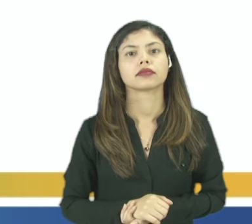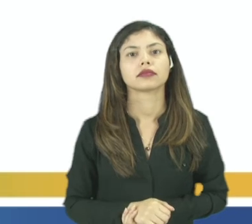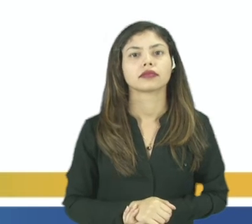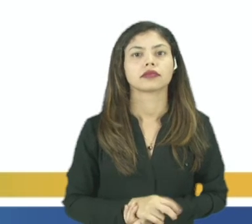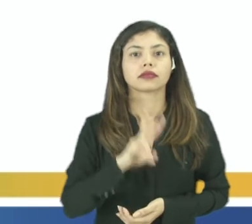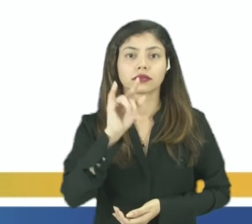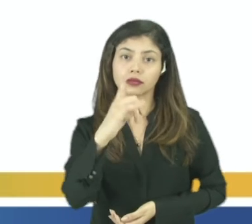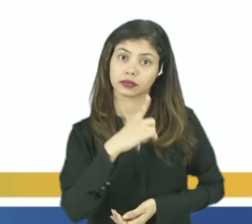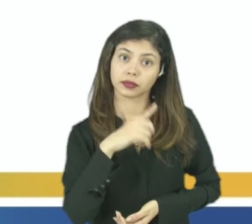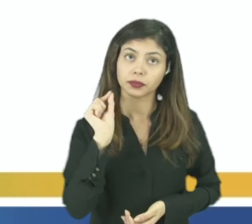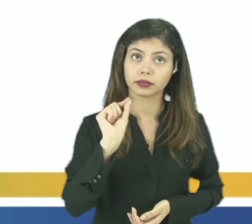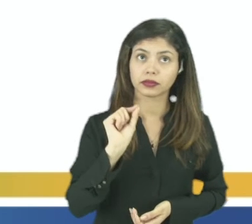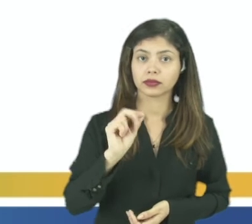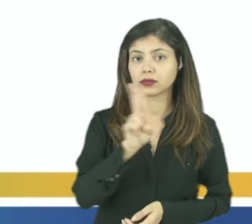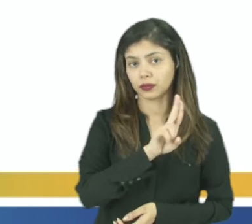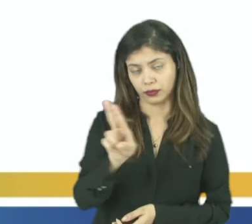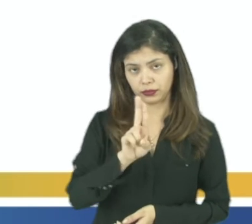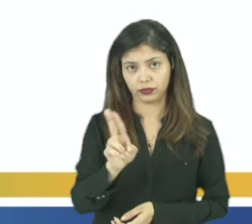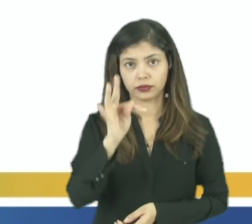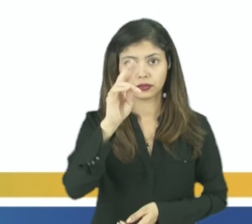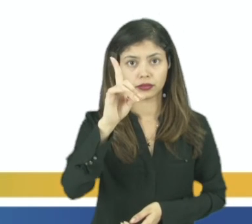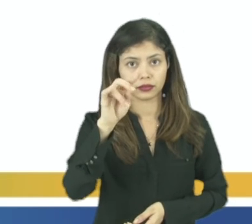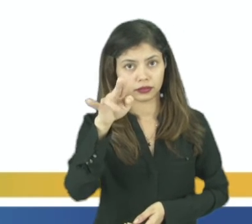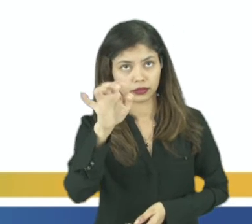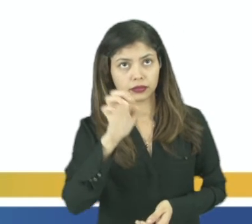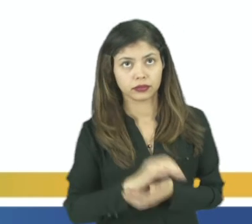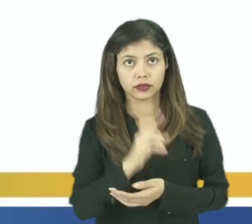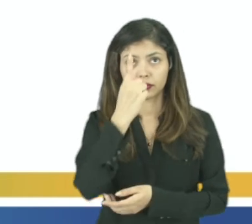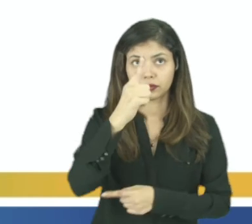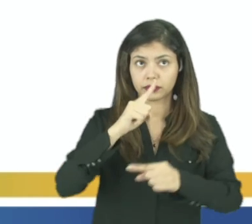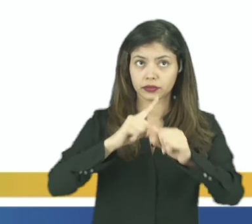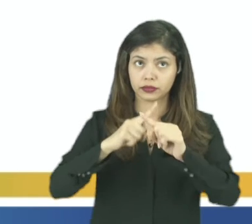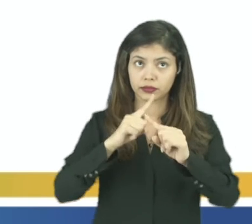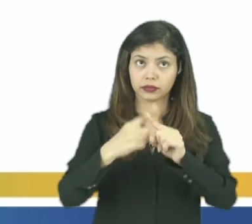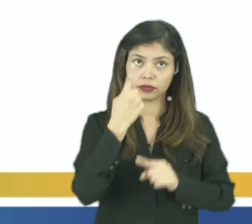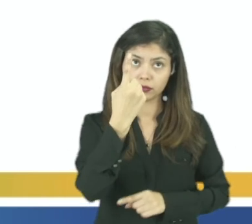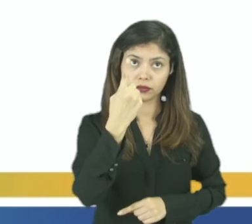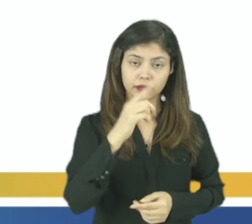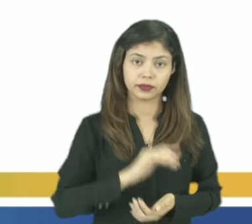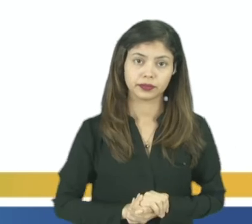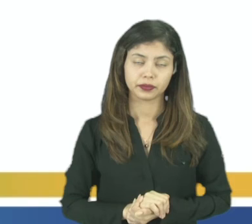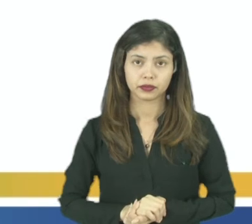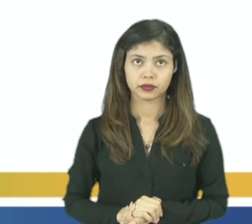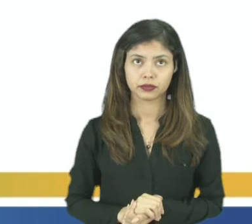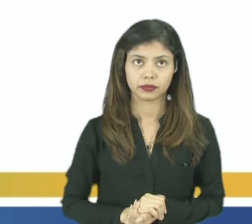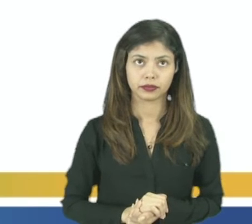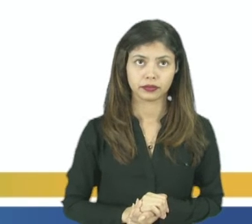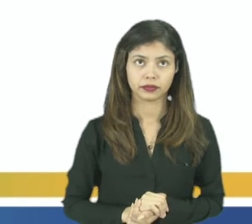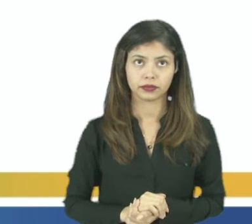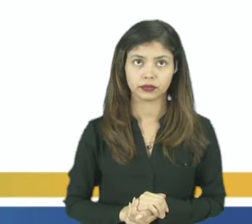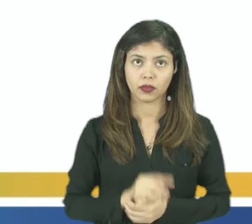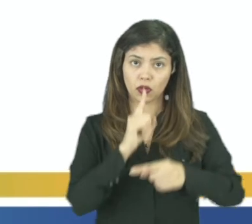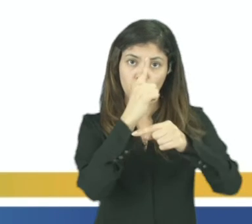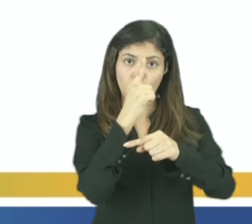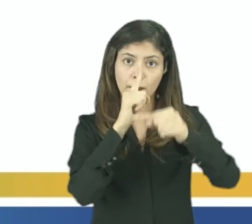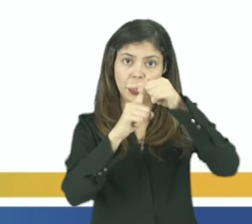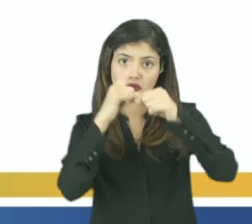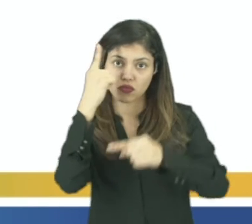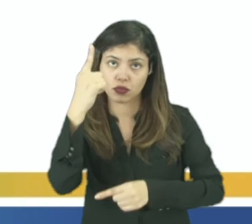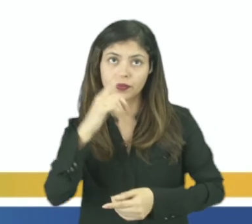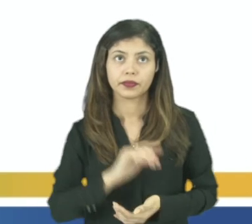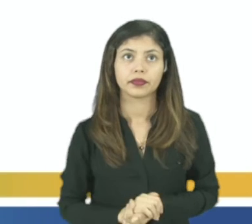ter essa nomenclatura, que o determinante de A é 1 vezes menos 1 elevado a 1 mais 1,